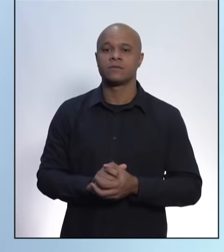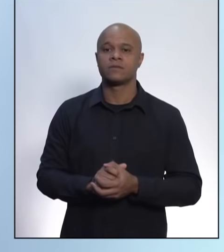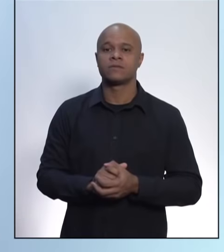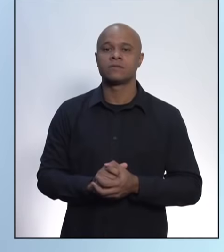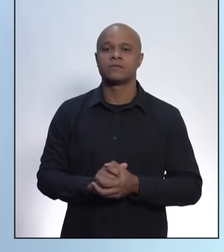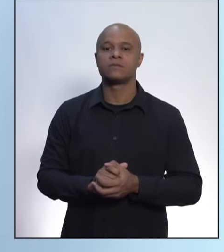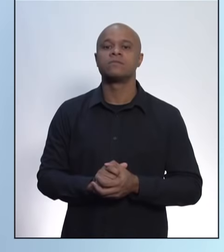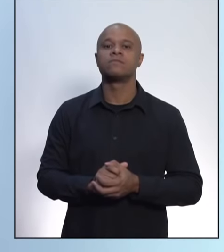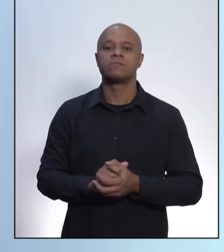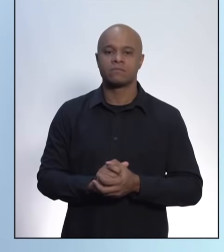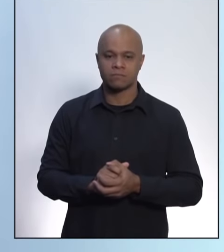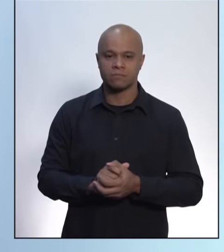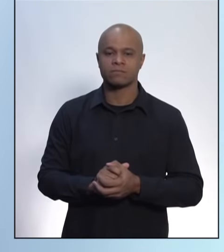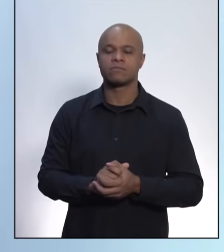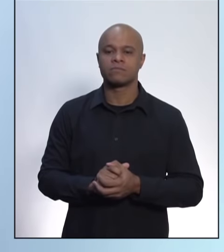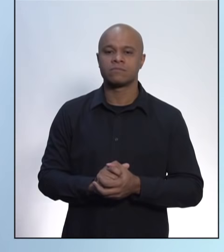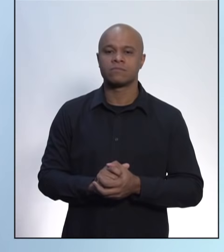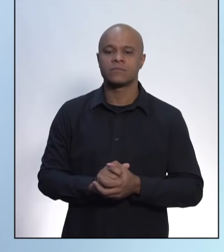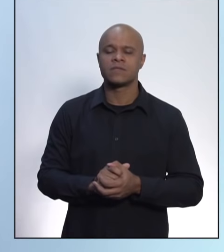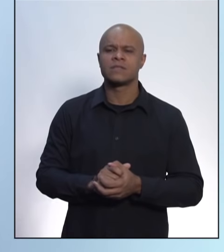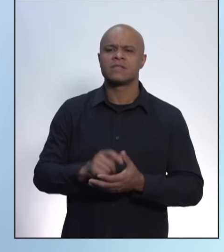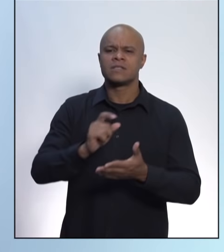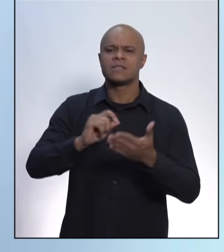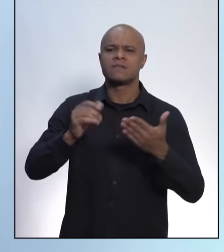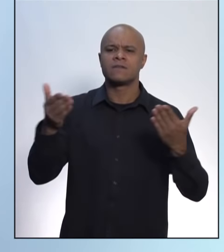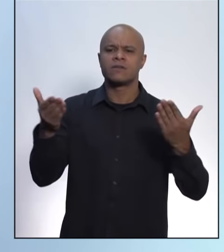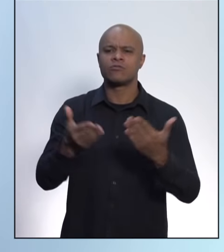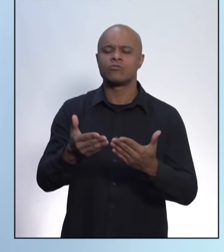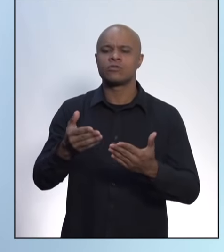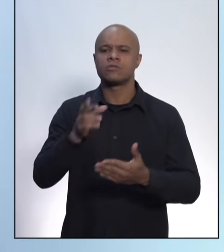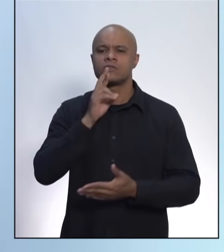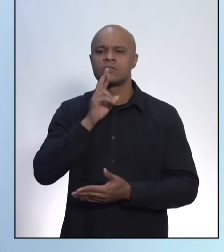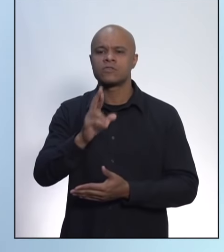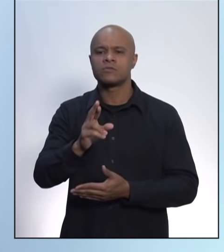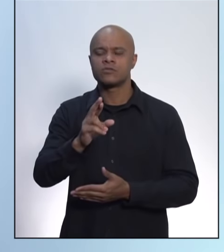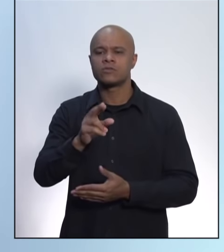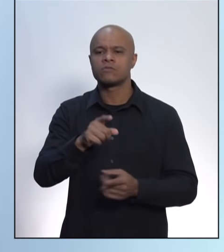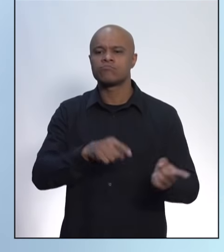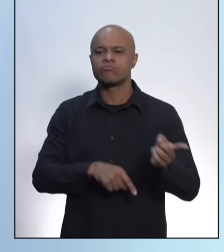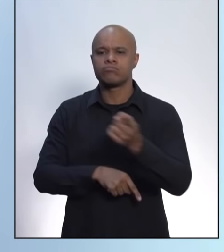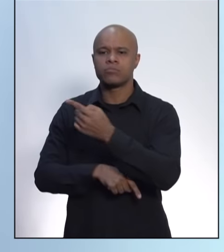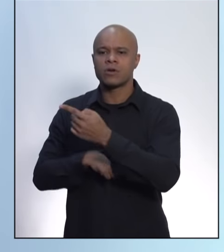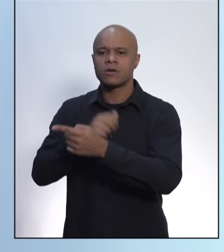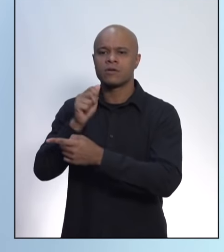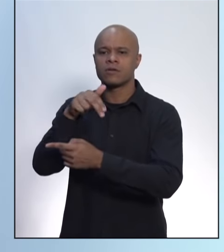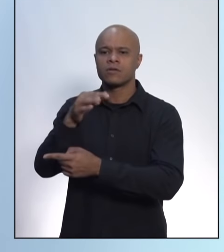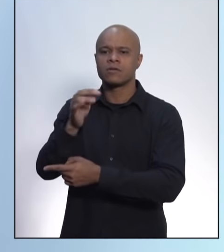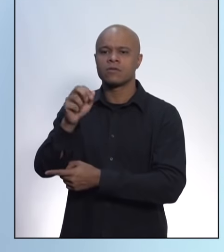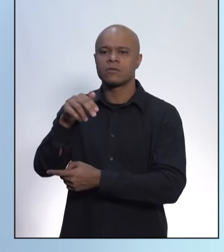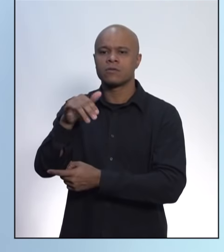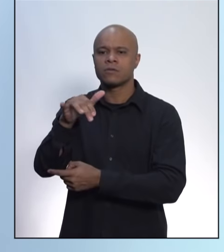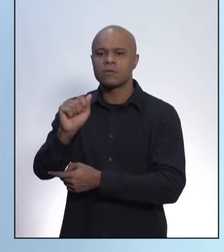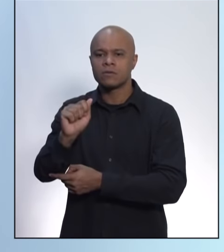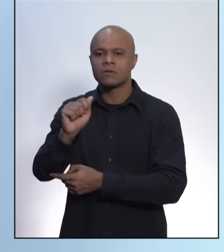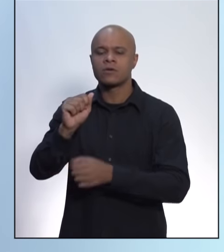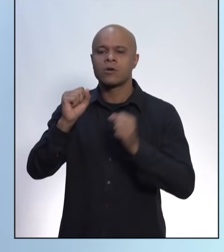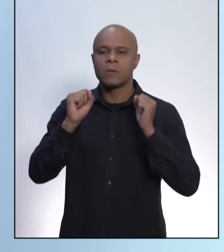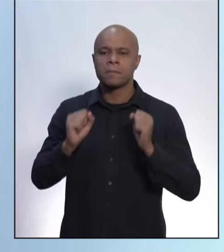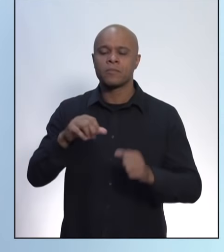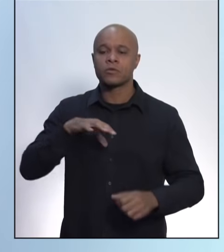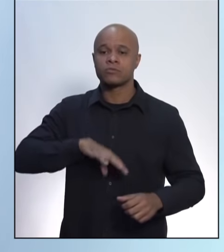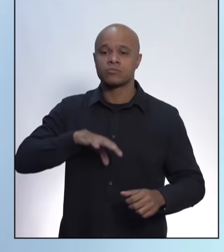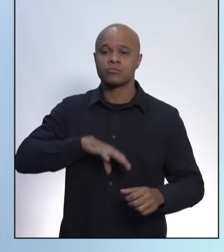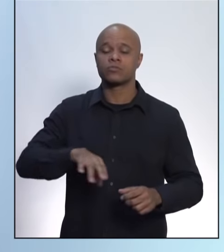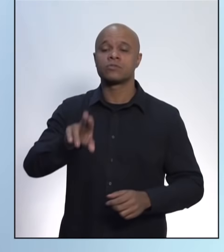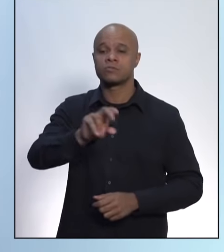101 and still antônia escreveu agora mandem as respostas para antônia vamos lá pode ser em português